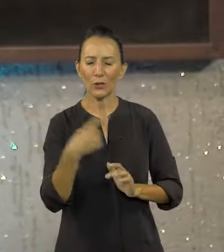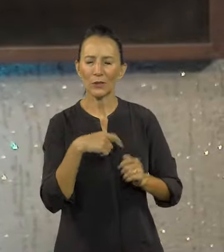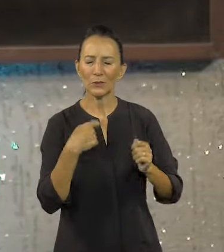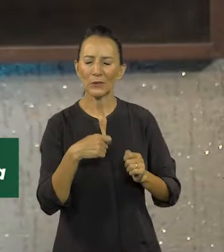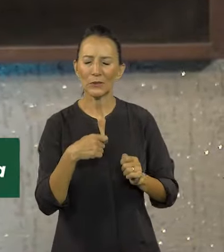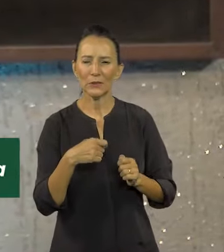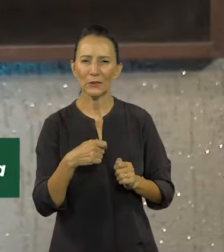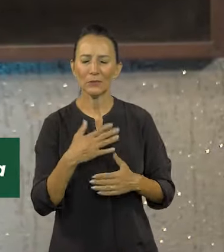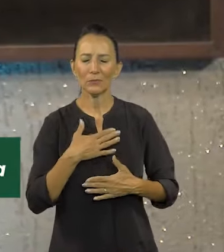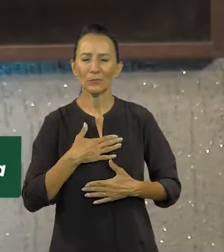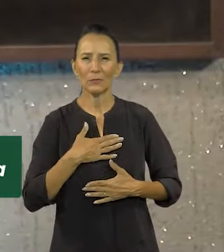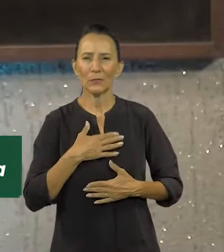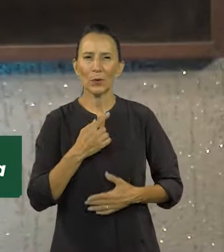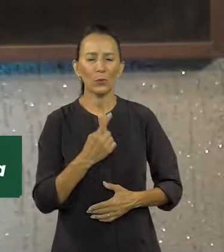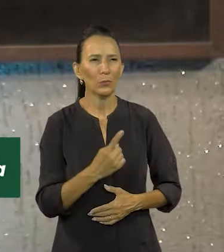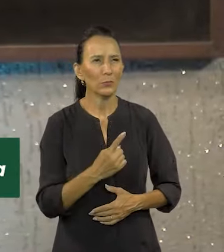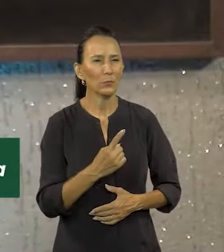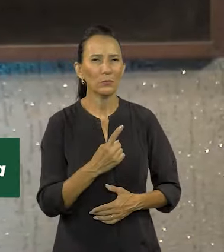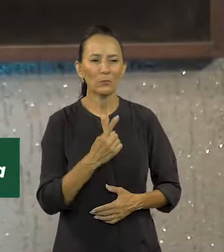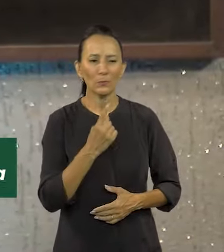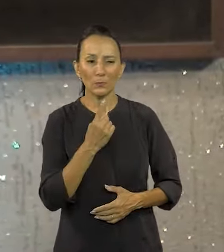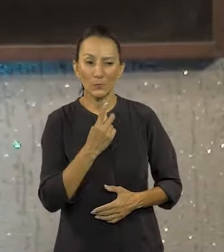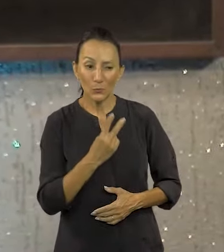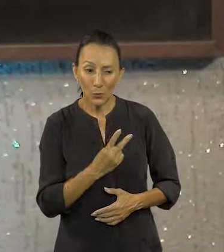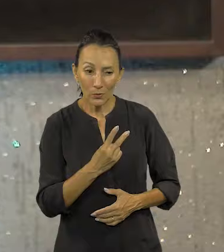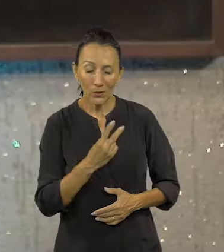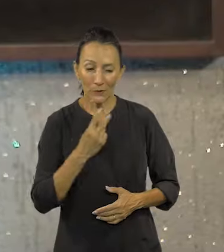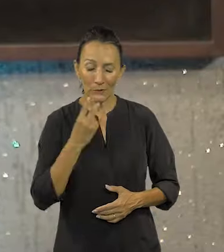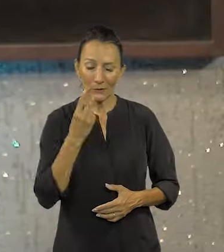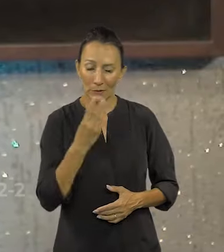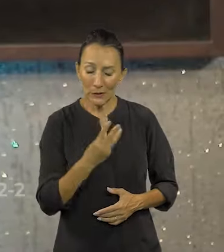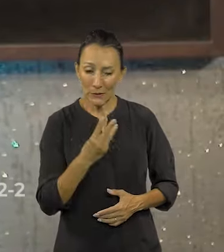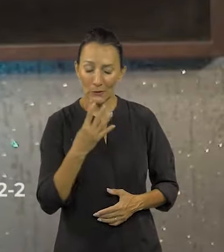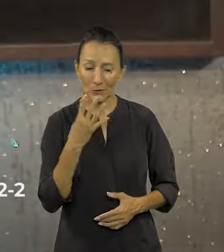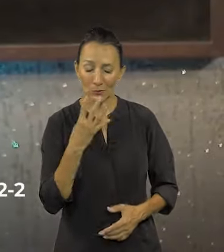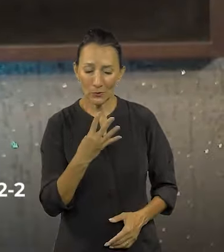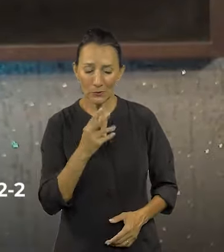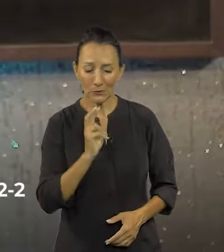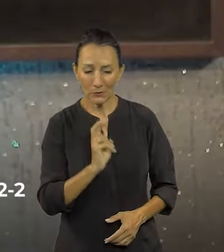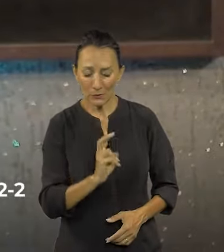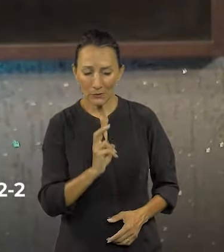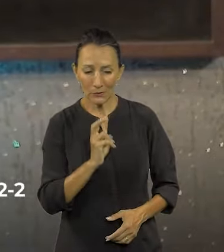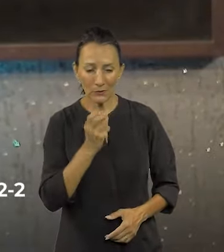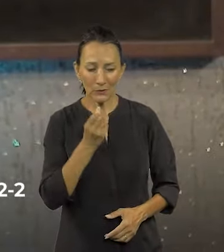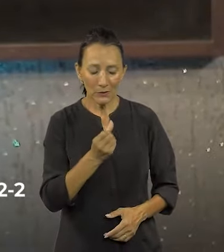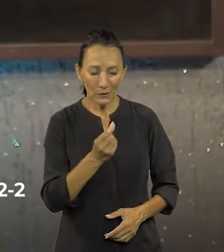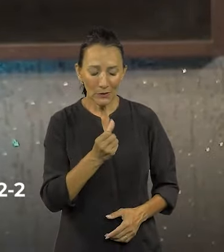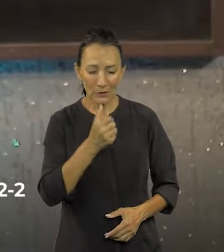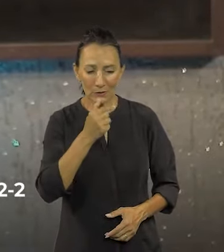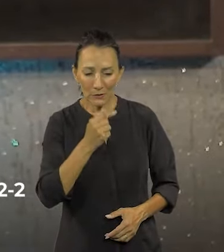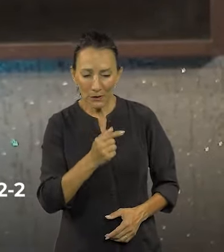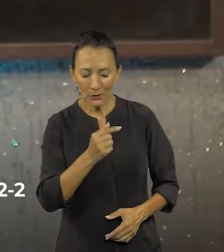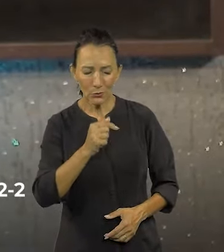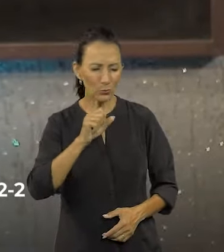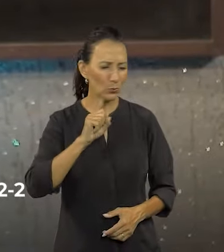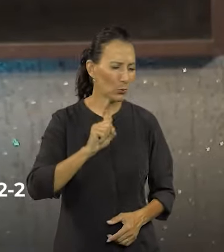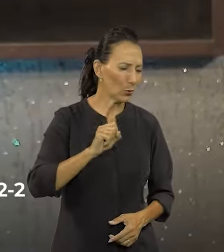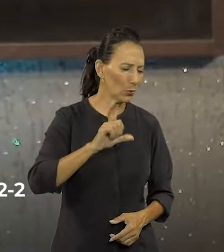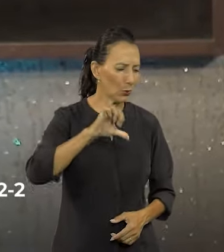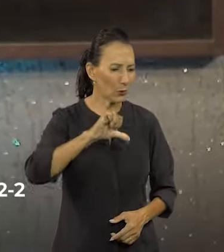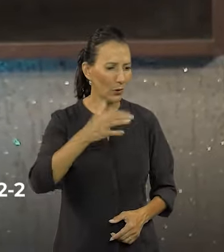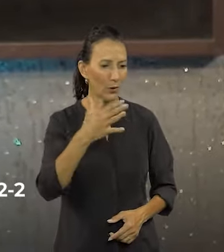10 1 2 3 4 5 6 7 8